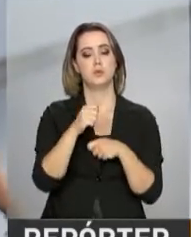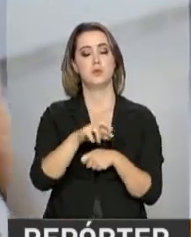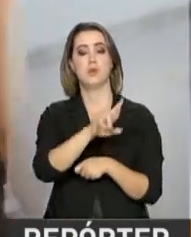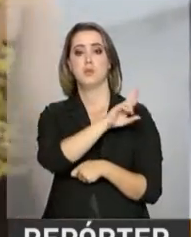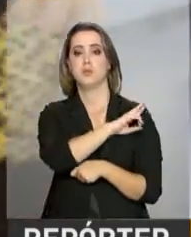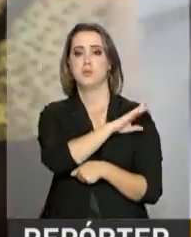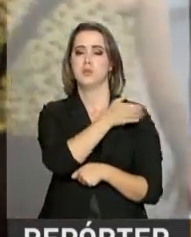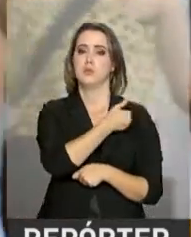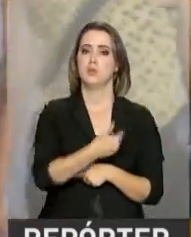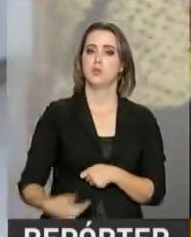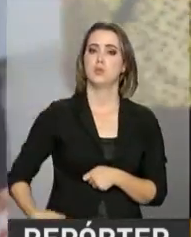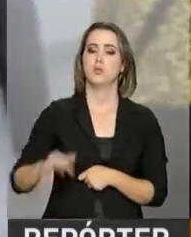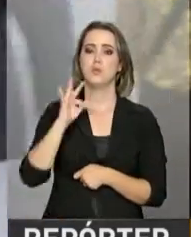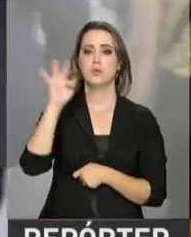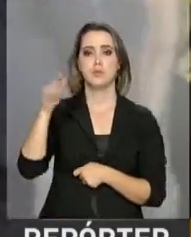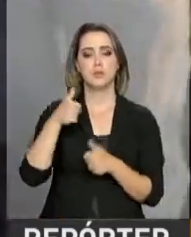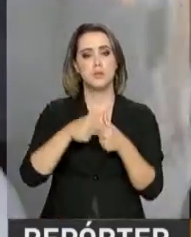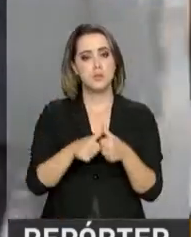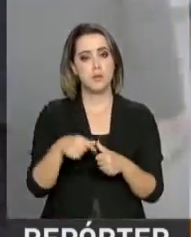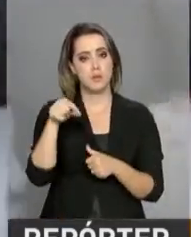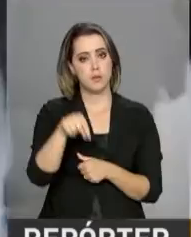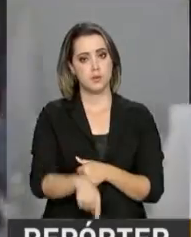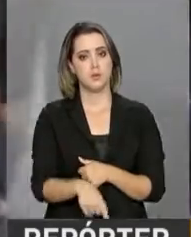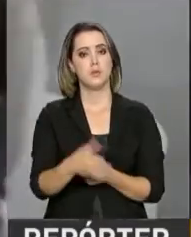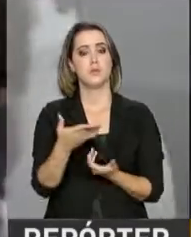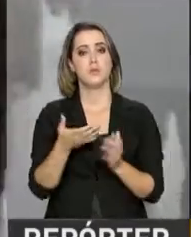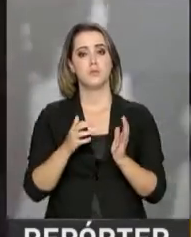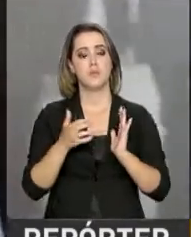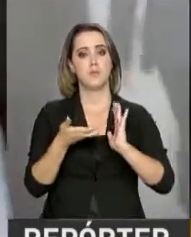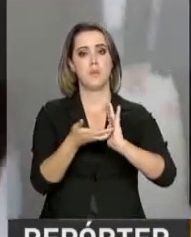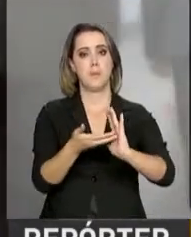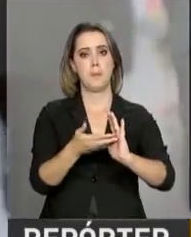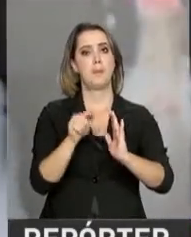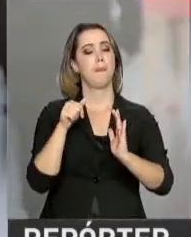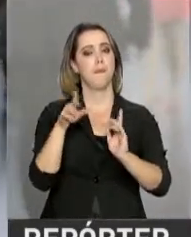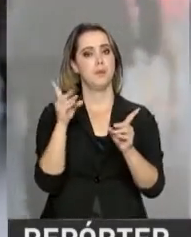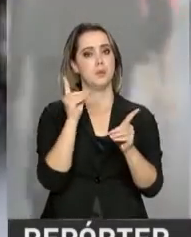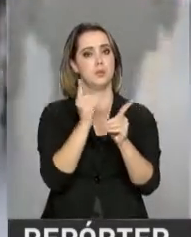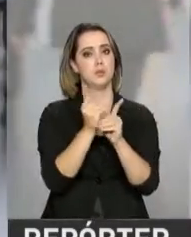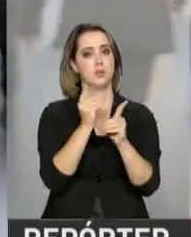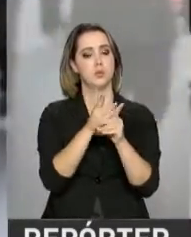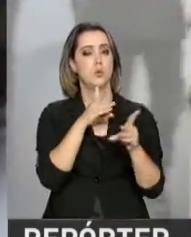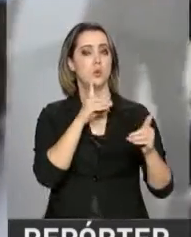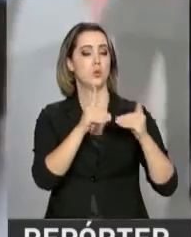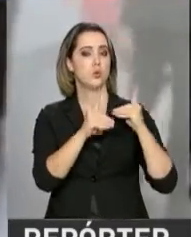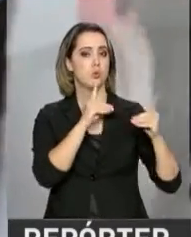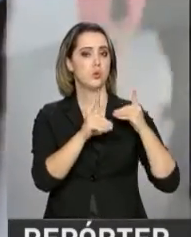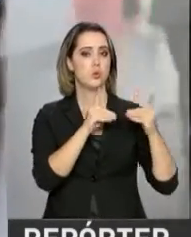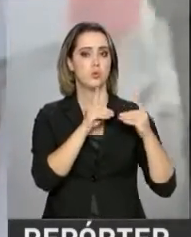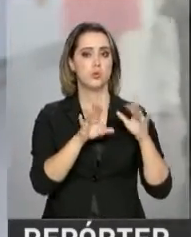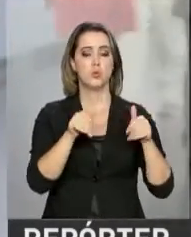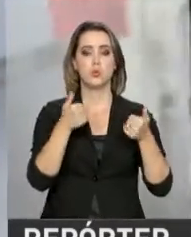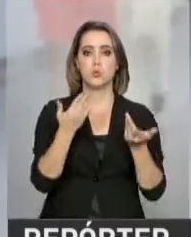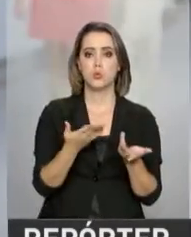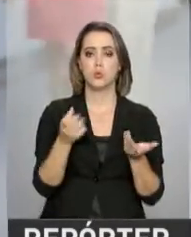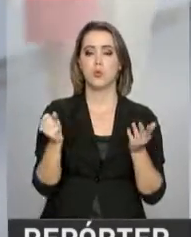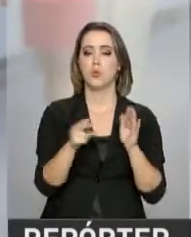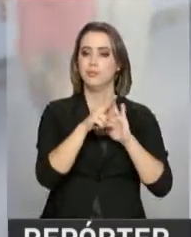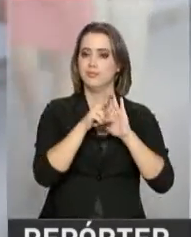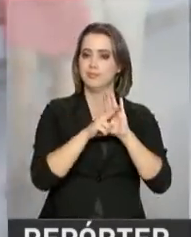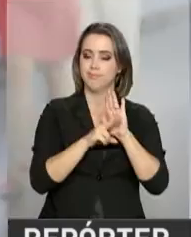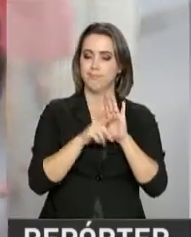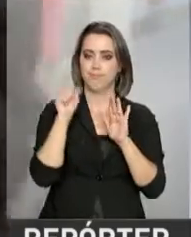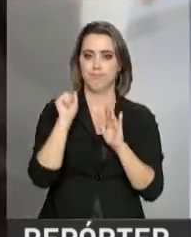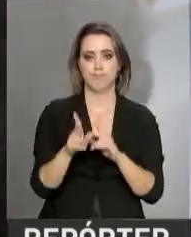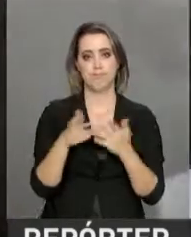e parlamentares estiveram aqui na Câmara dos Deputados em Brasília para mais um encontro que discute a reforma da Previdência. Para eles, os